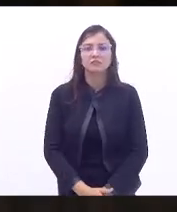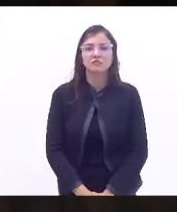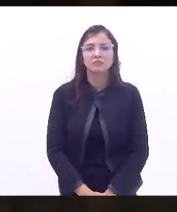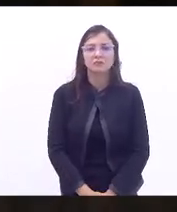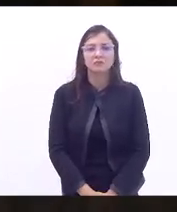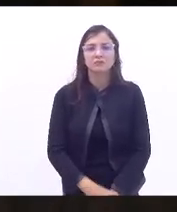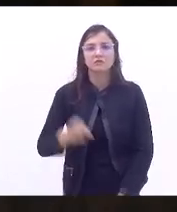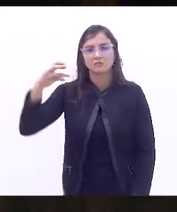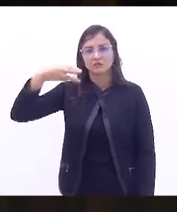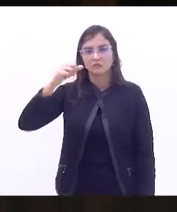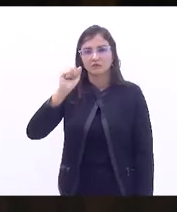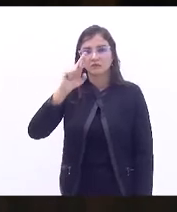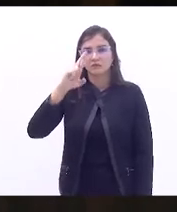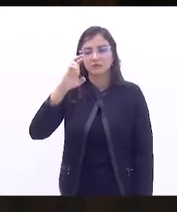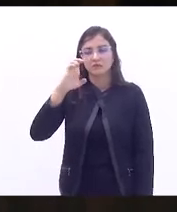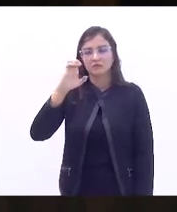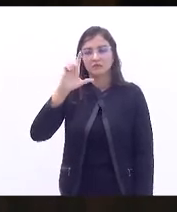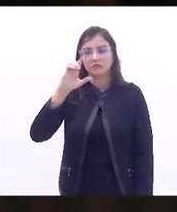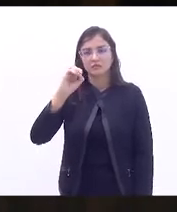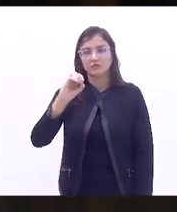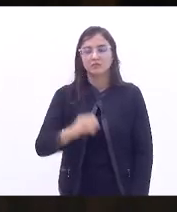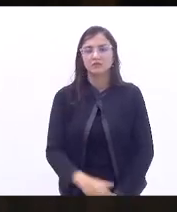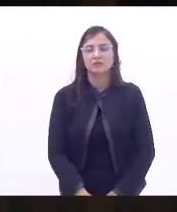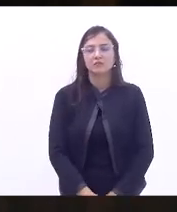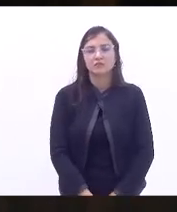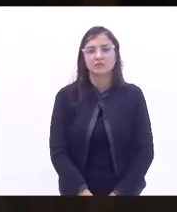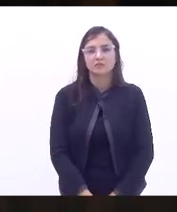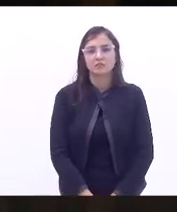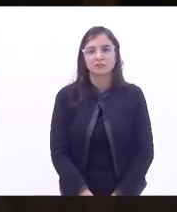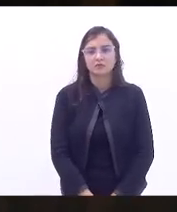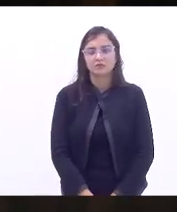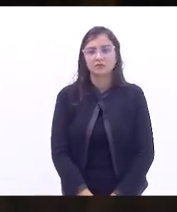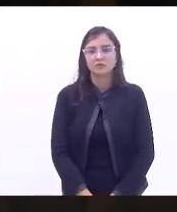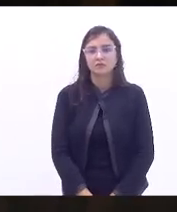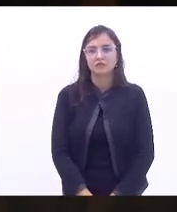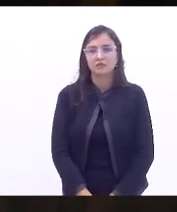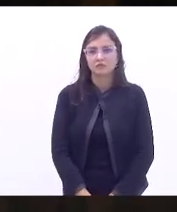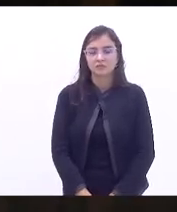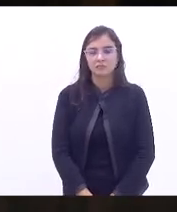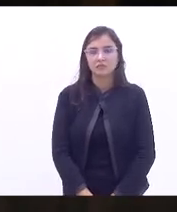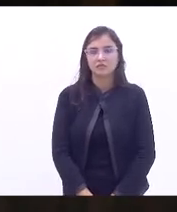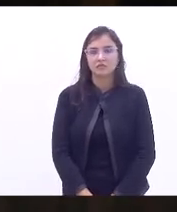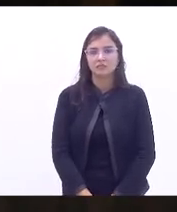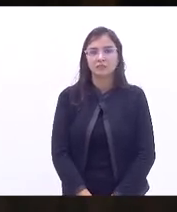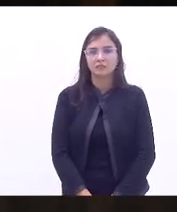Deputado Marcelo Dino. Deputado Marcelo Dino.